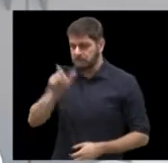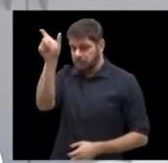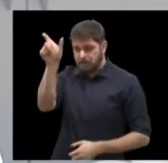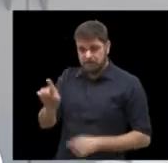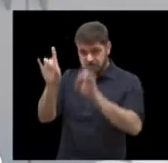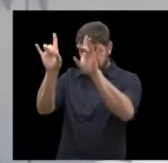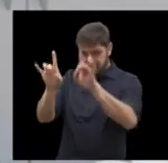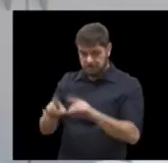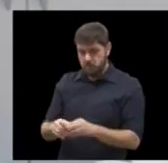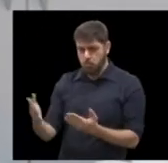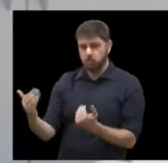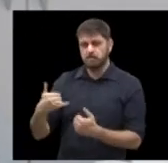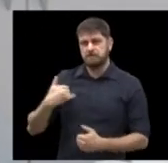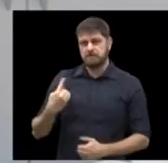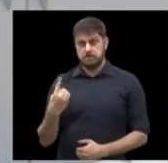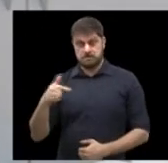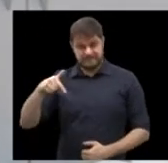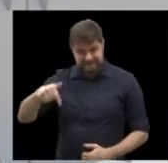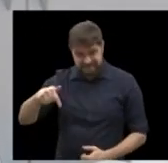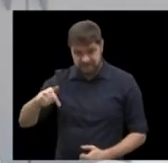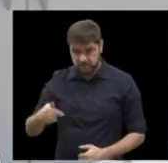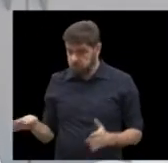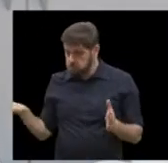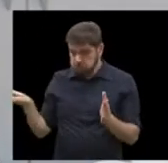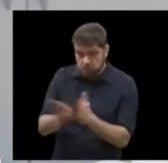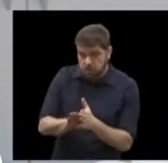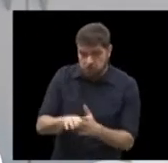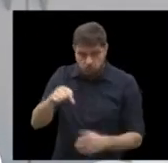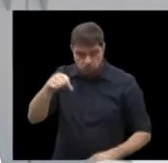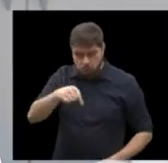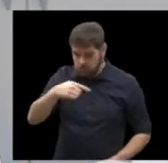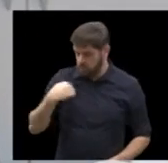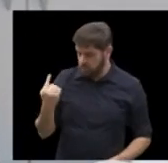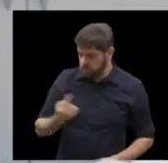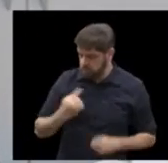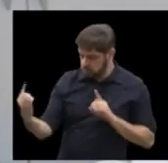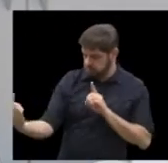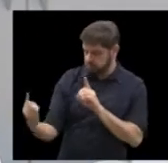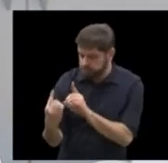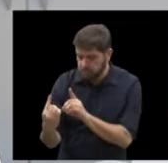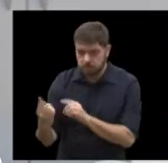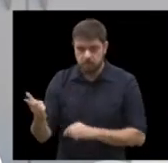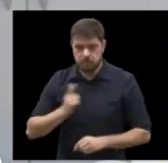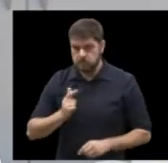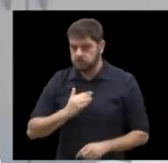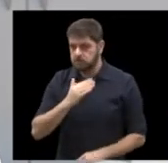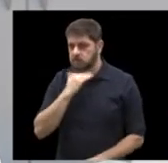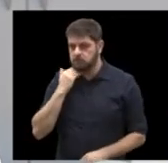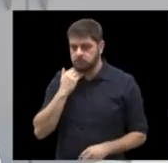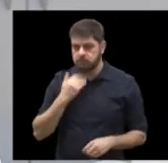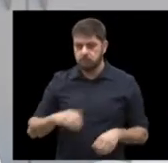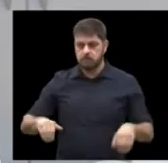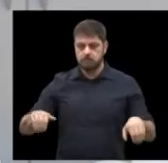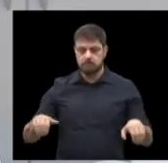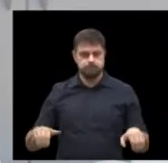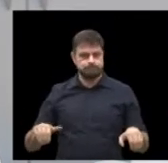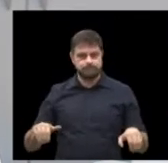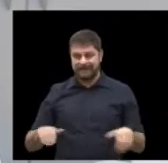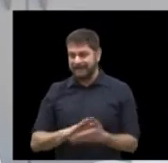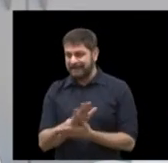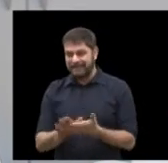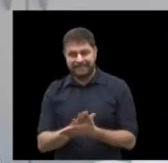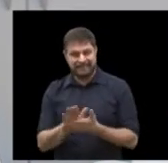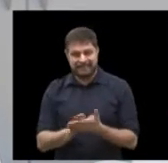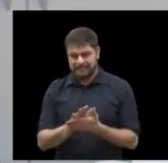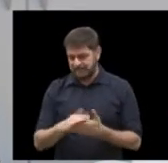específico de um jovem de 17 anos que chegou aqui para nós já com um quadro de tetraplegia, com os 4 membros alterados, né,